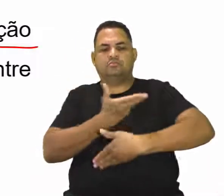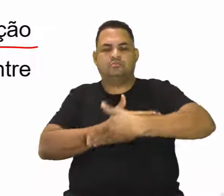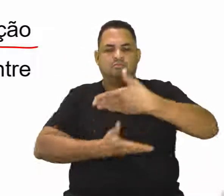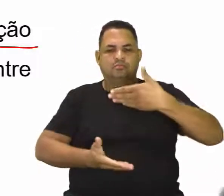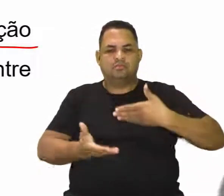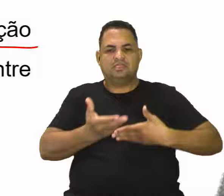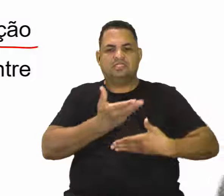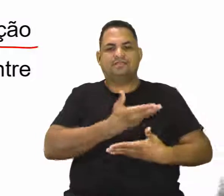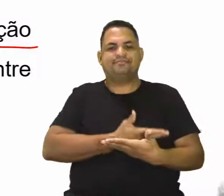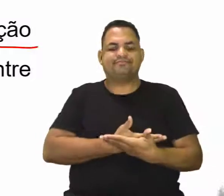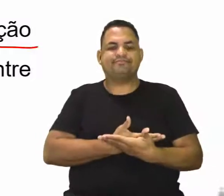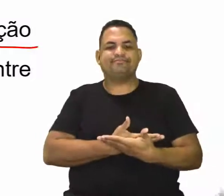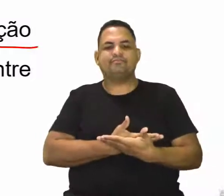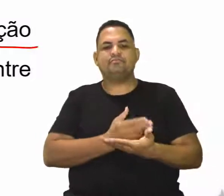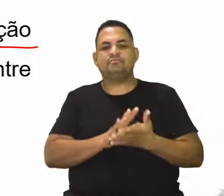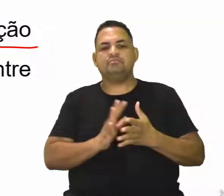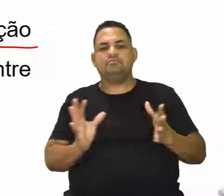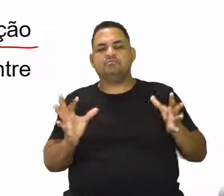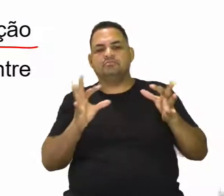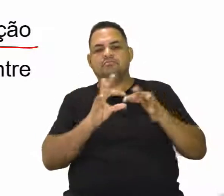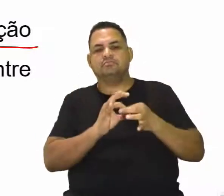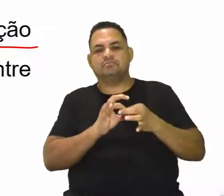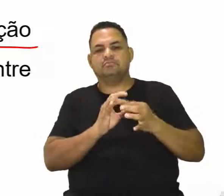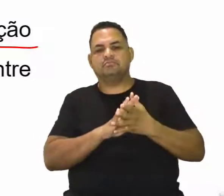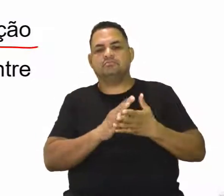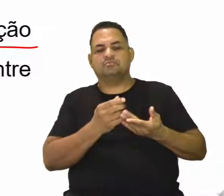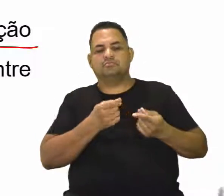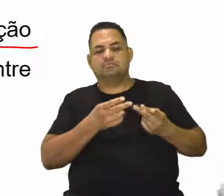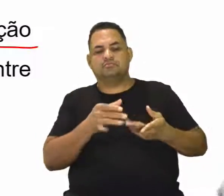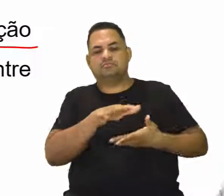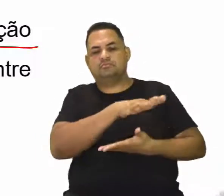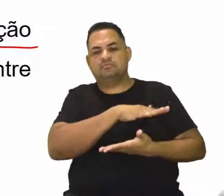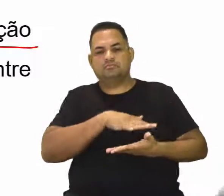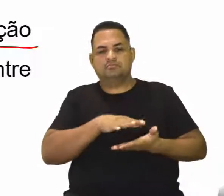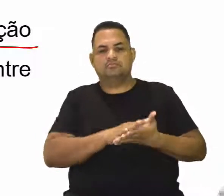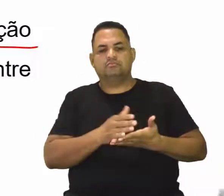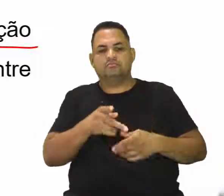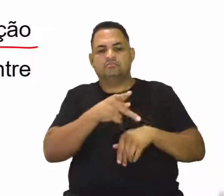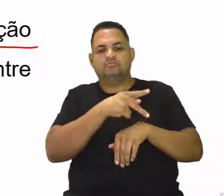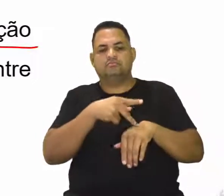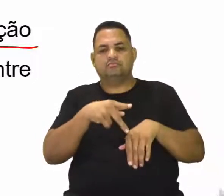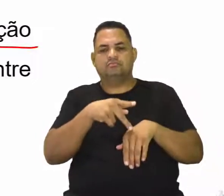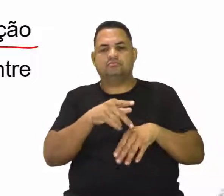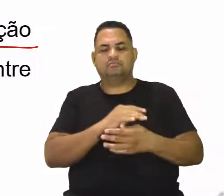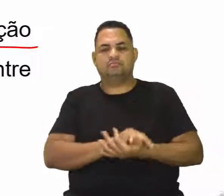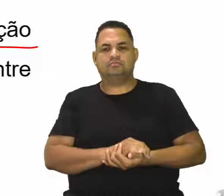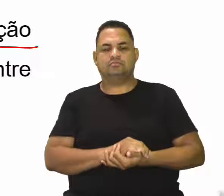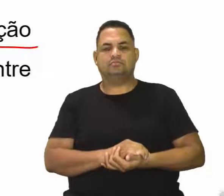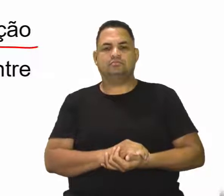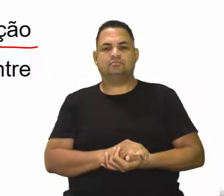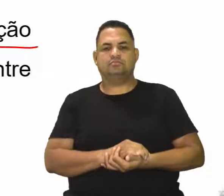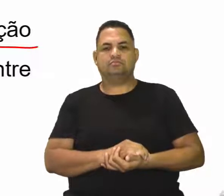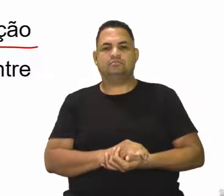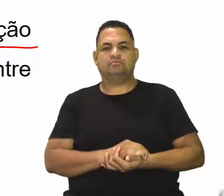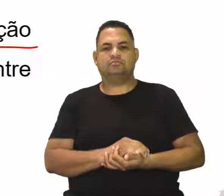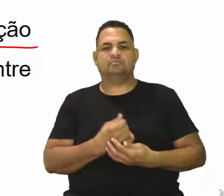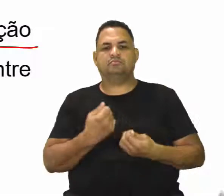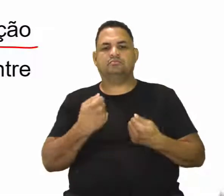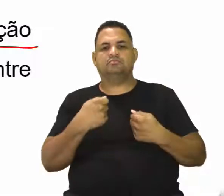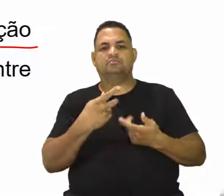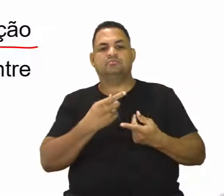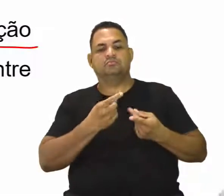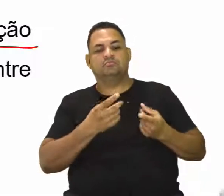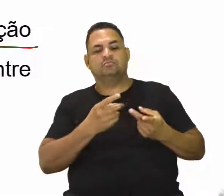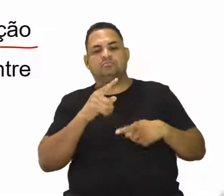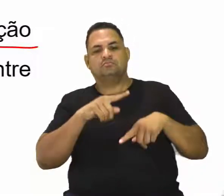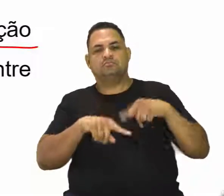integração, essa união do mercado entre os países. E aí eu posso vender